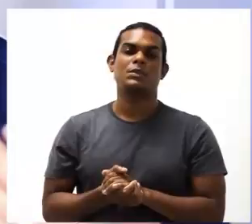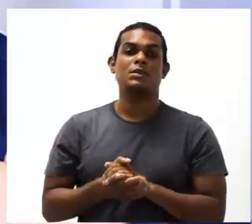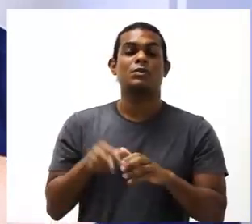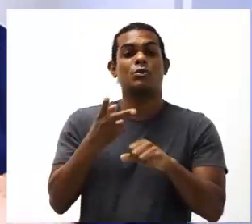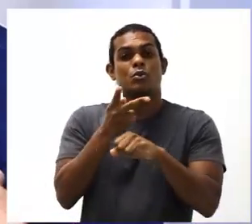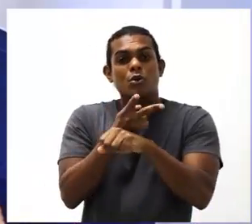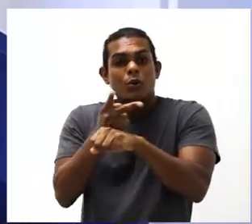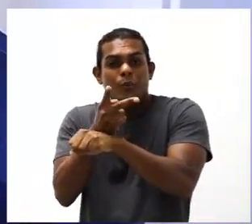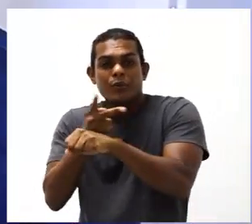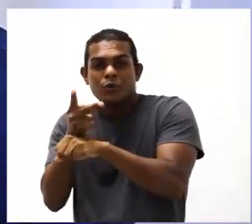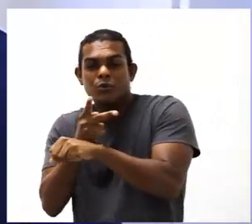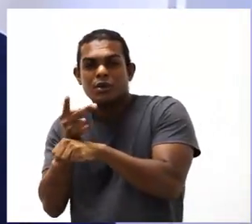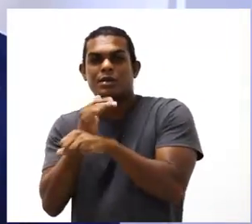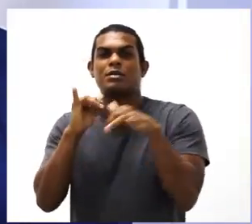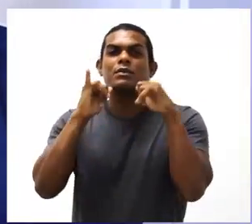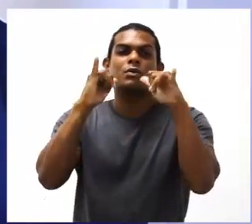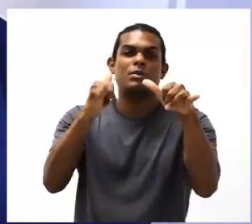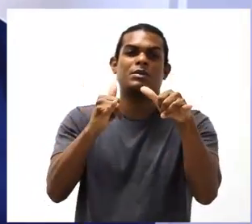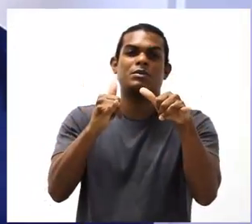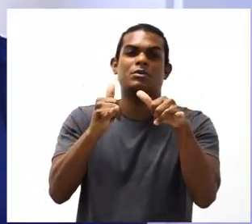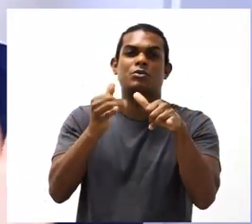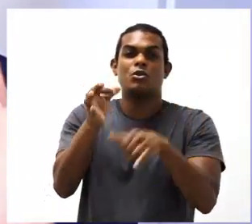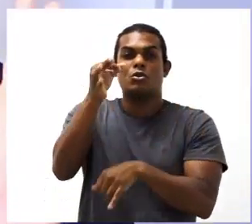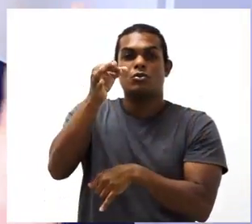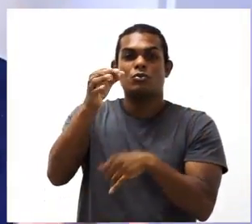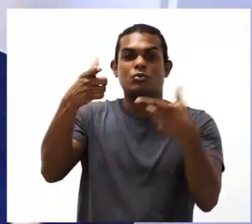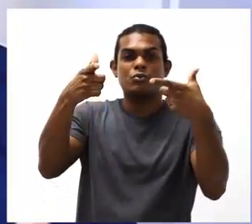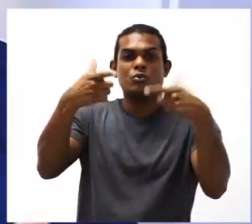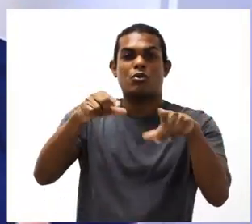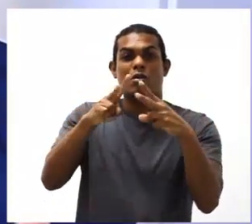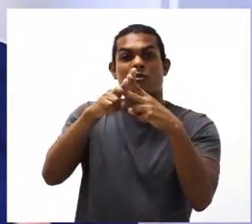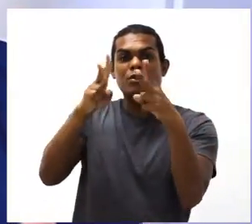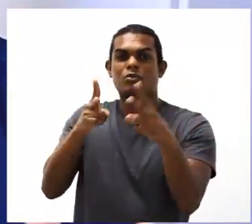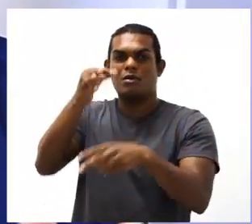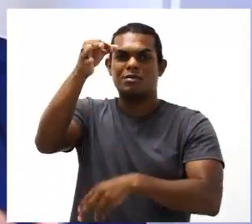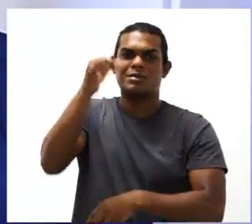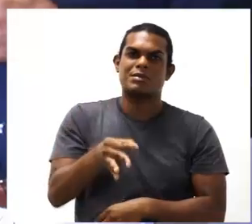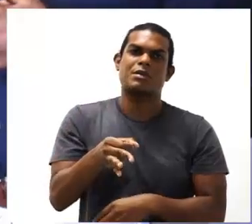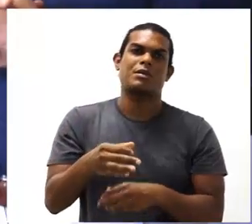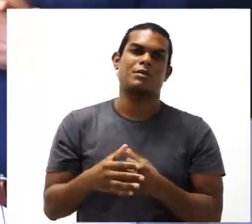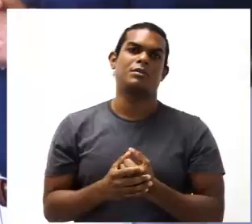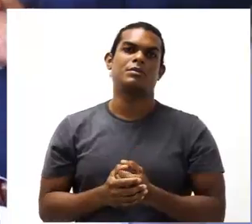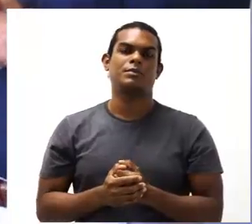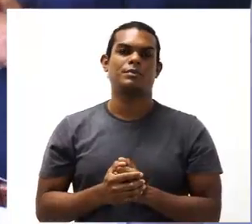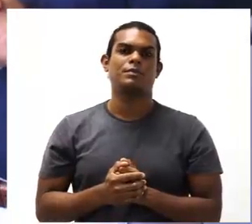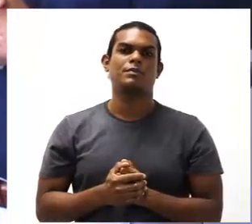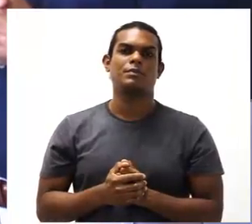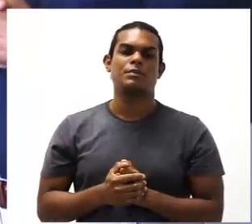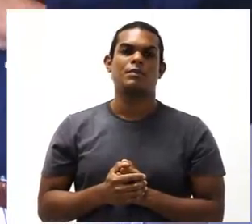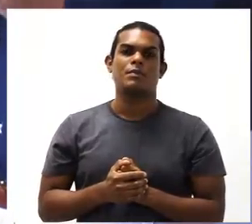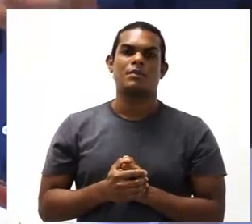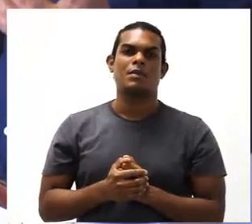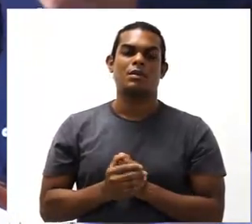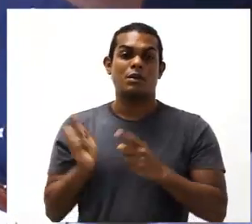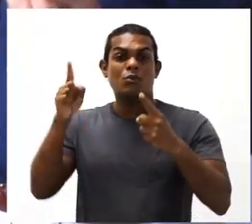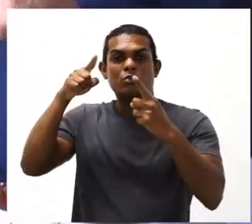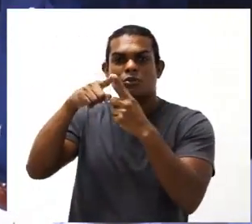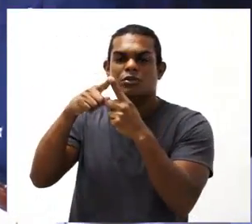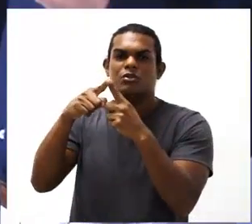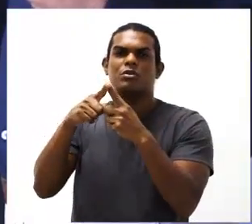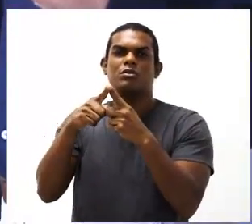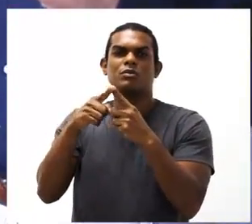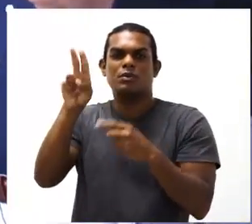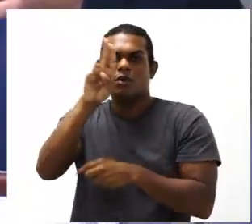procurar as informações. Então, é esse portal. A base dele é informação. É visando mais o usuário, né? Claro, visando